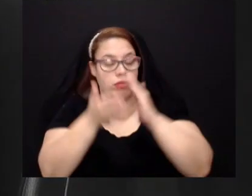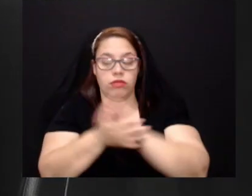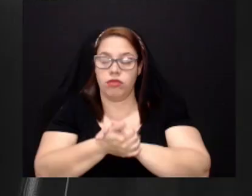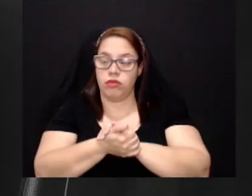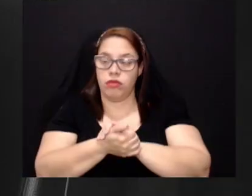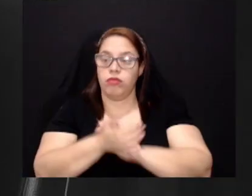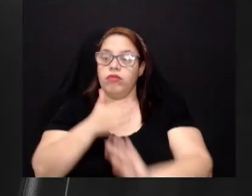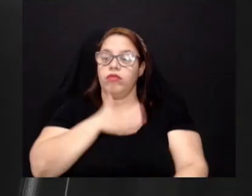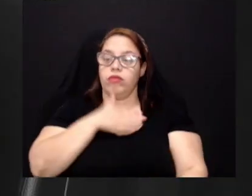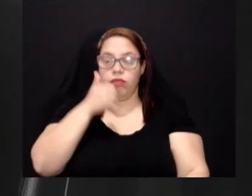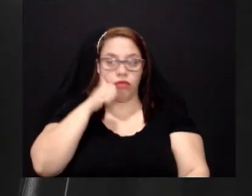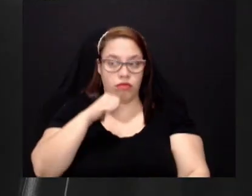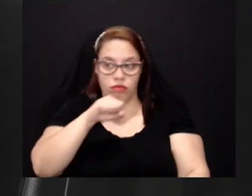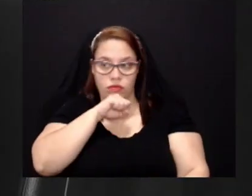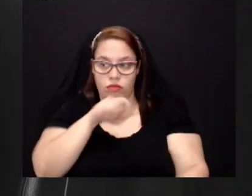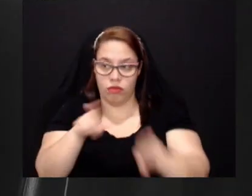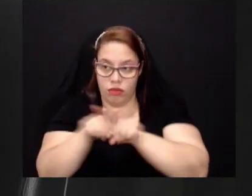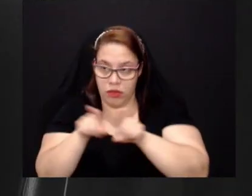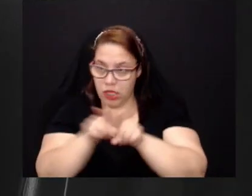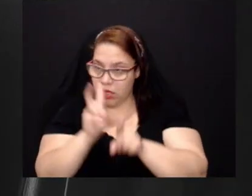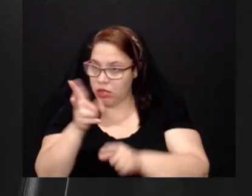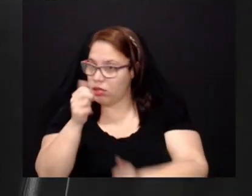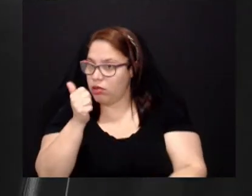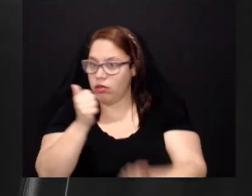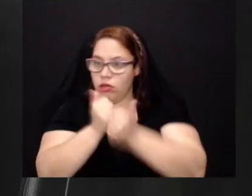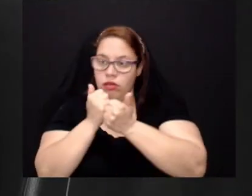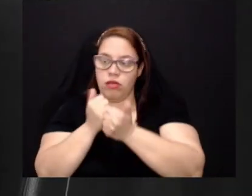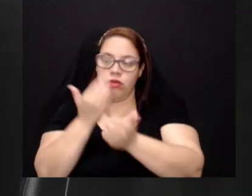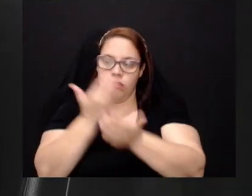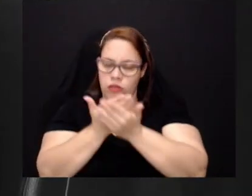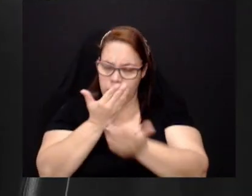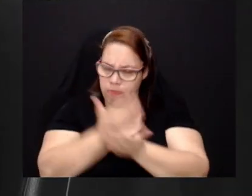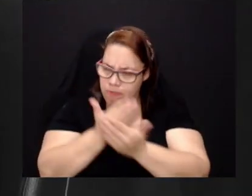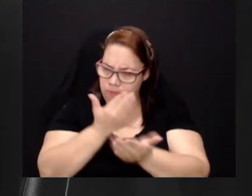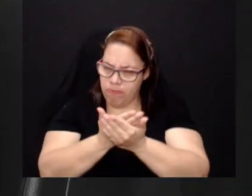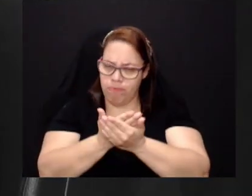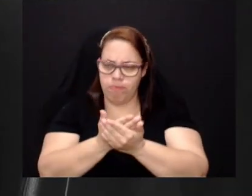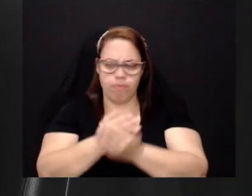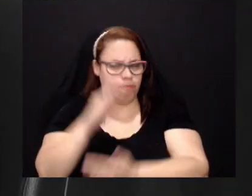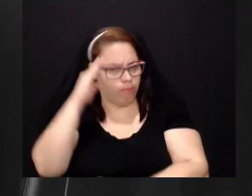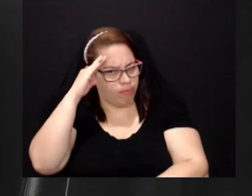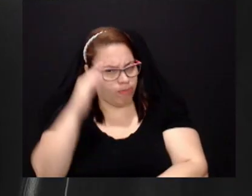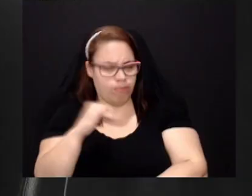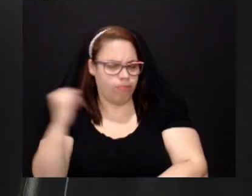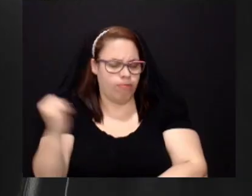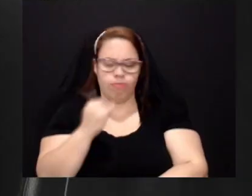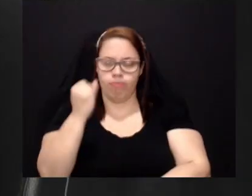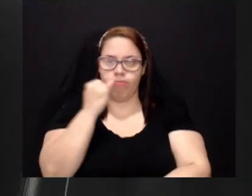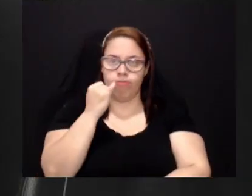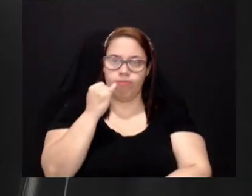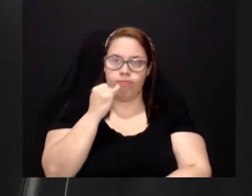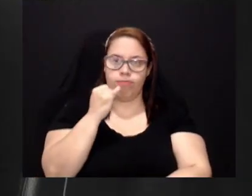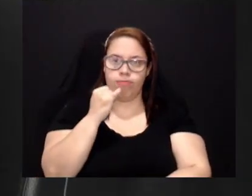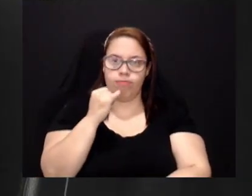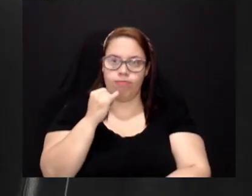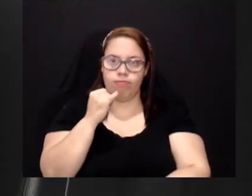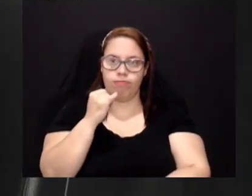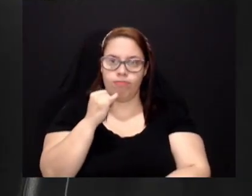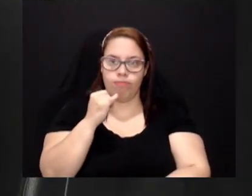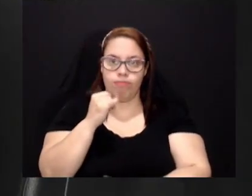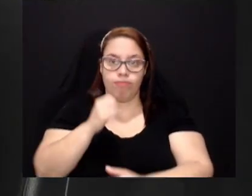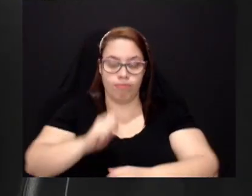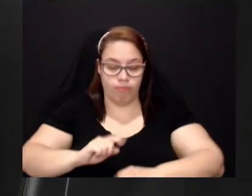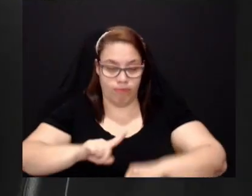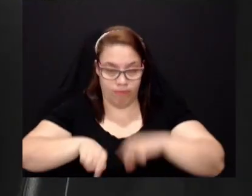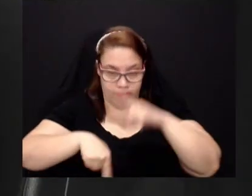né, sempre me apoiando nos estudos, acho que isso foi primordial para que eu conseguisse deslanchar,